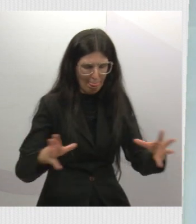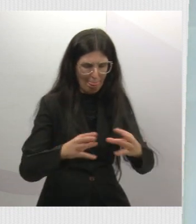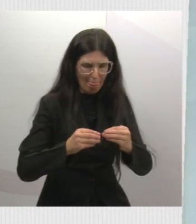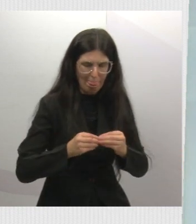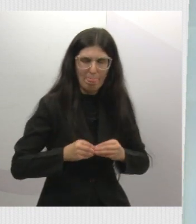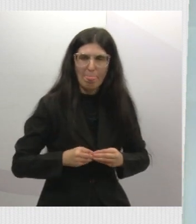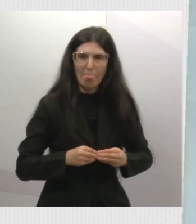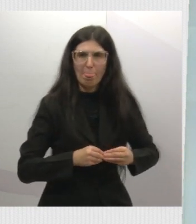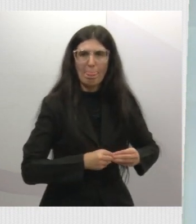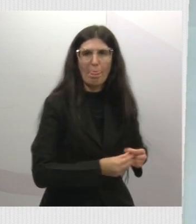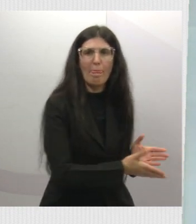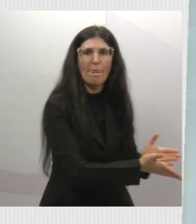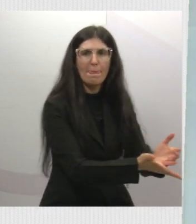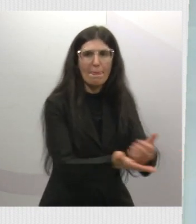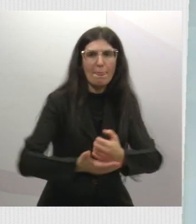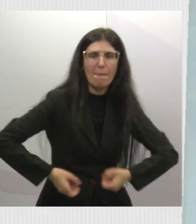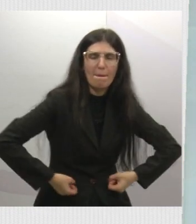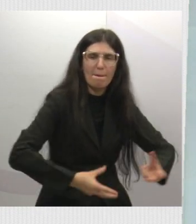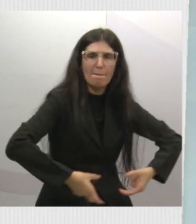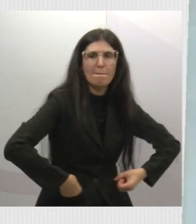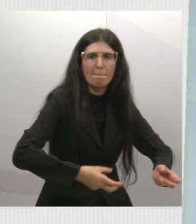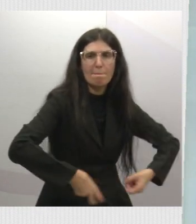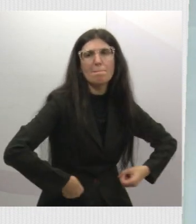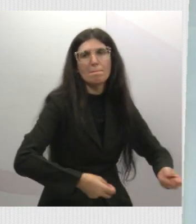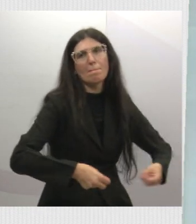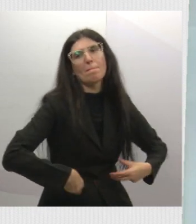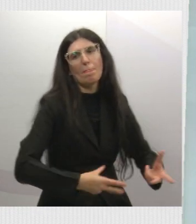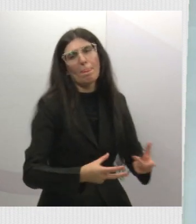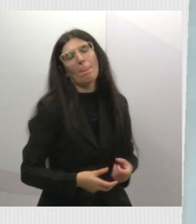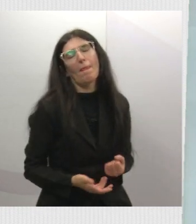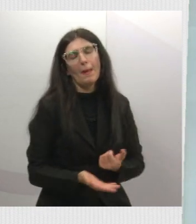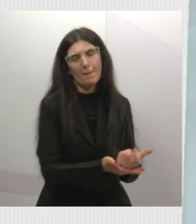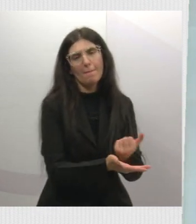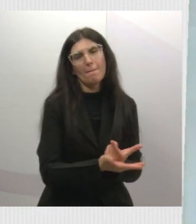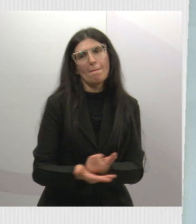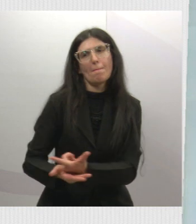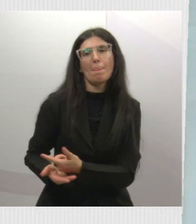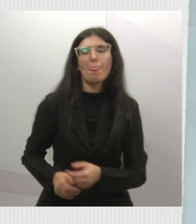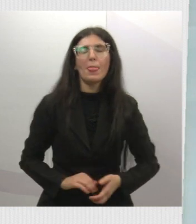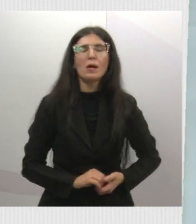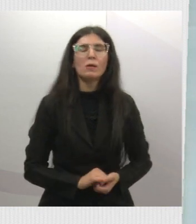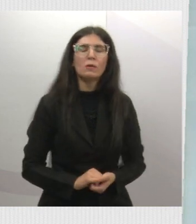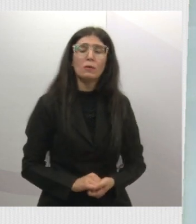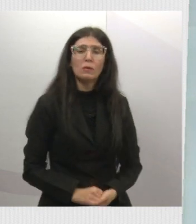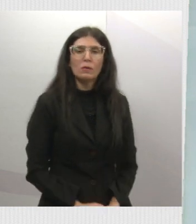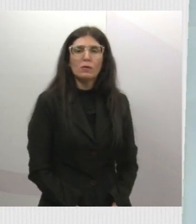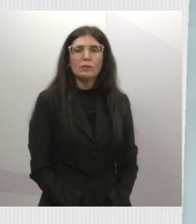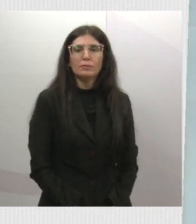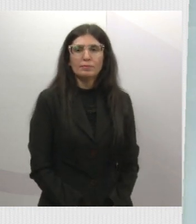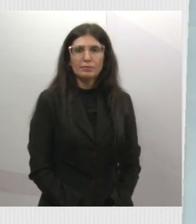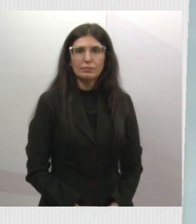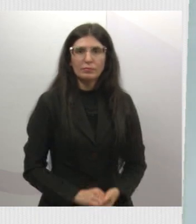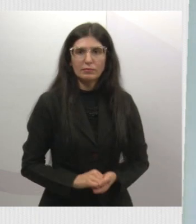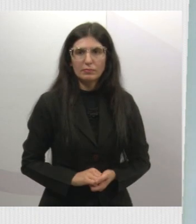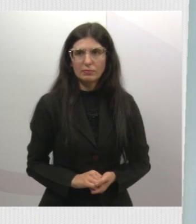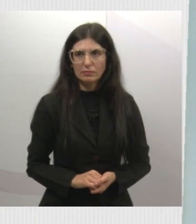as despesas correntes com intra-orçamentário e reserva de contingência.